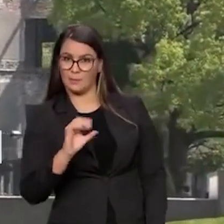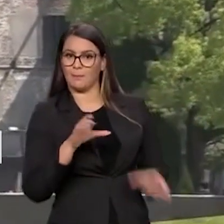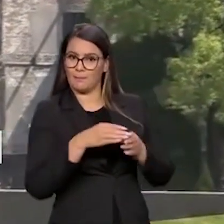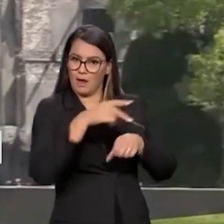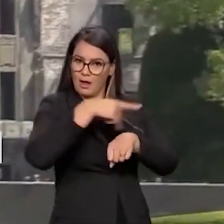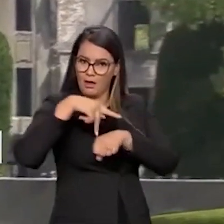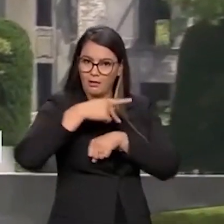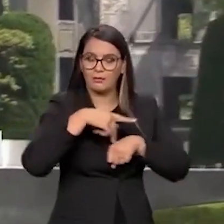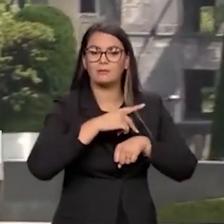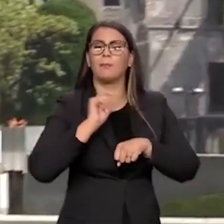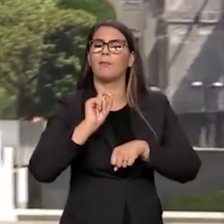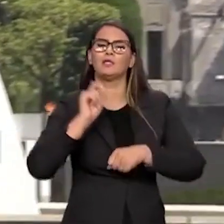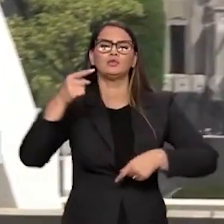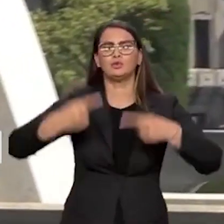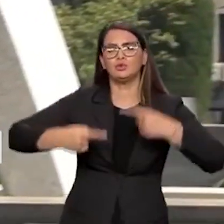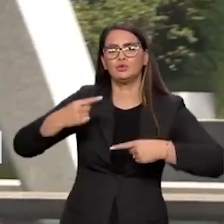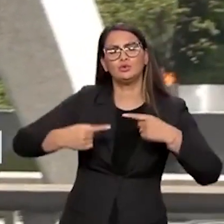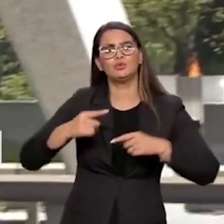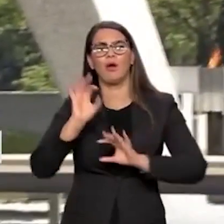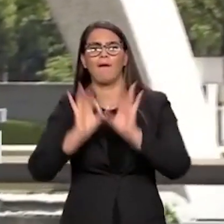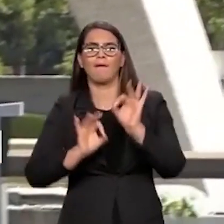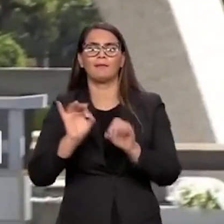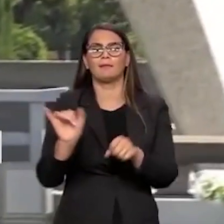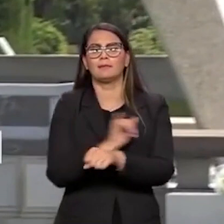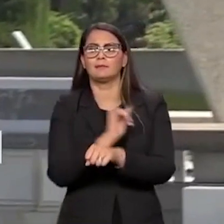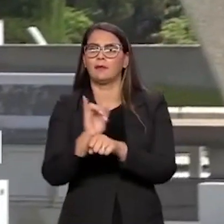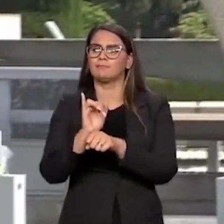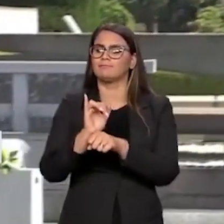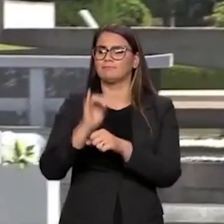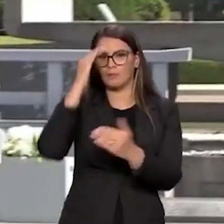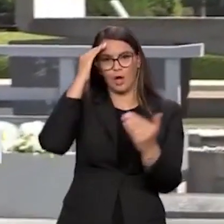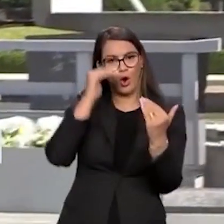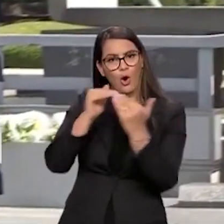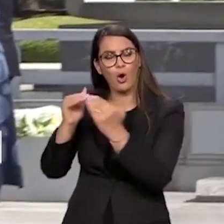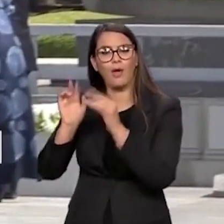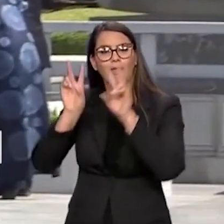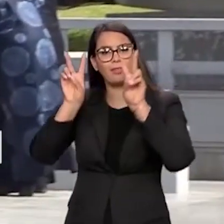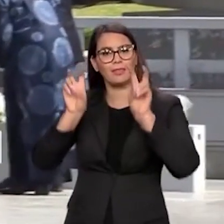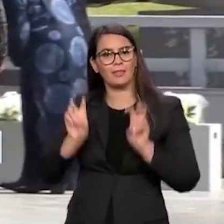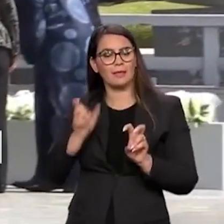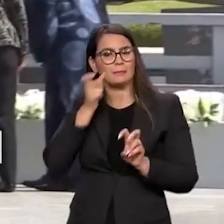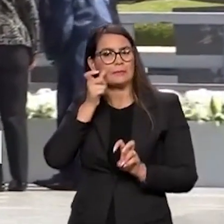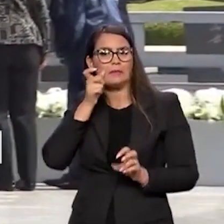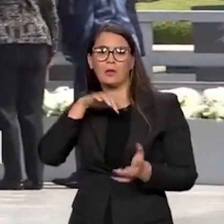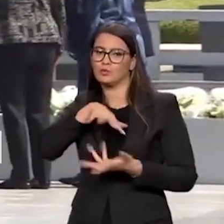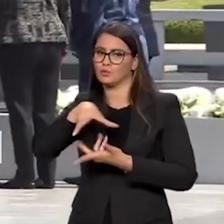economias do planeta para discutir e coordenar estratégias em comum sobre assuntos de interesse global.